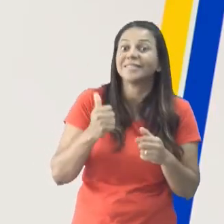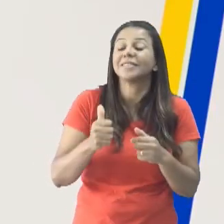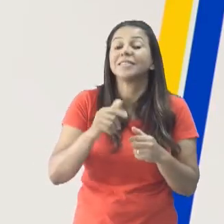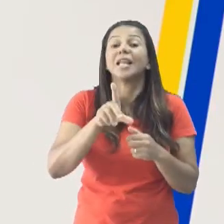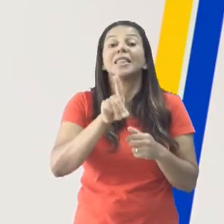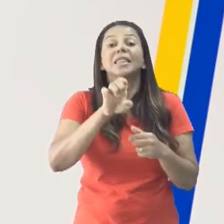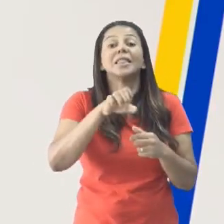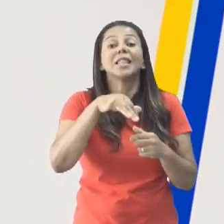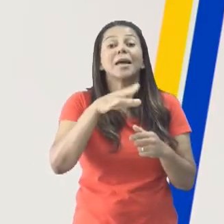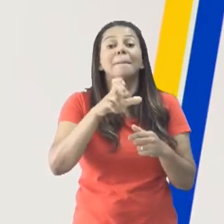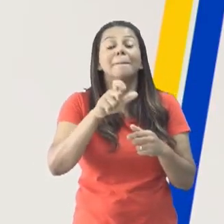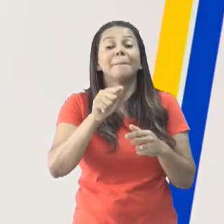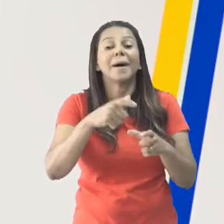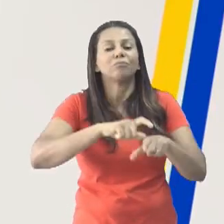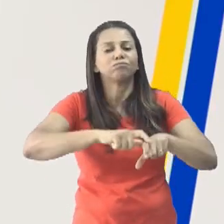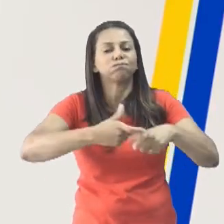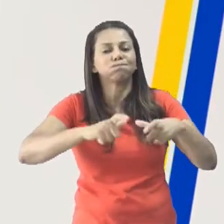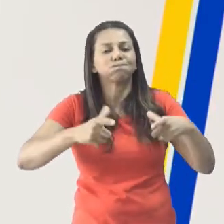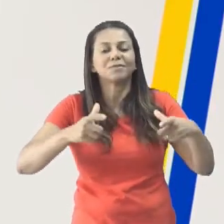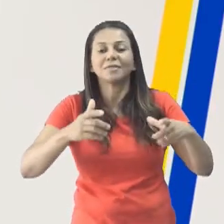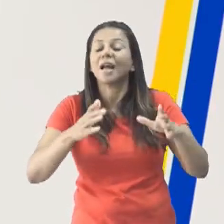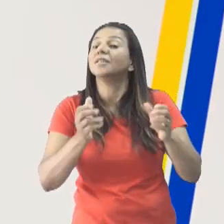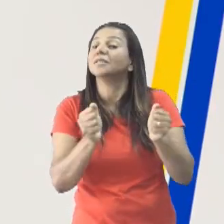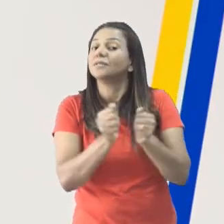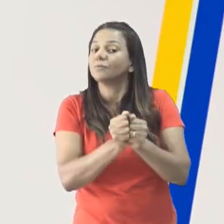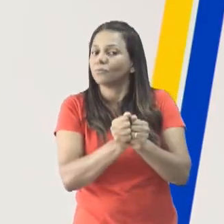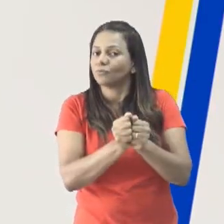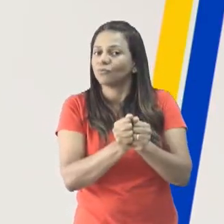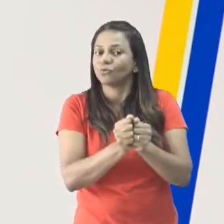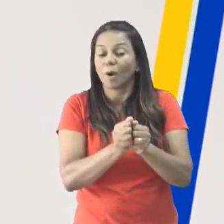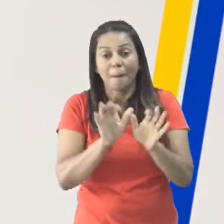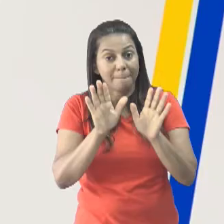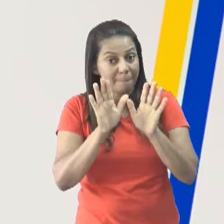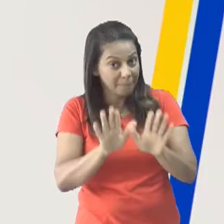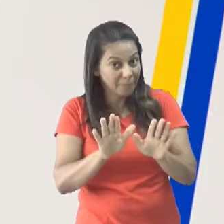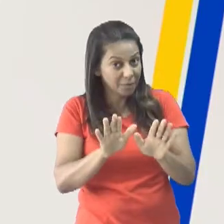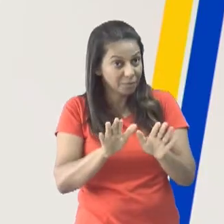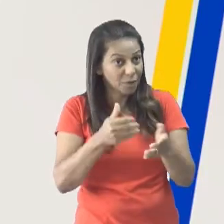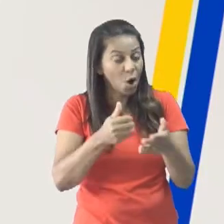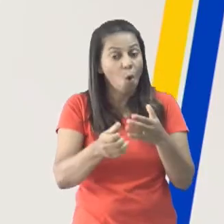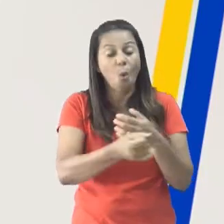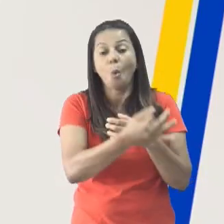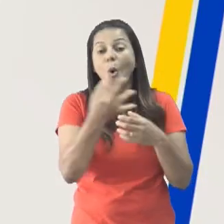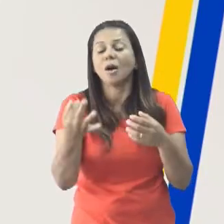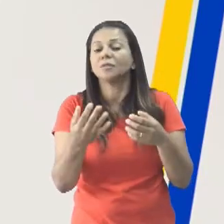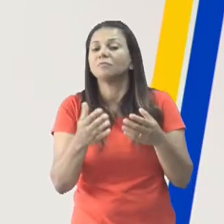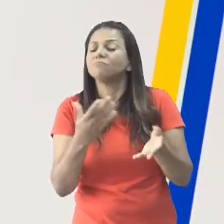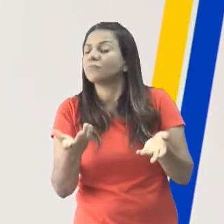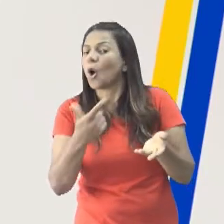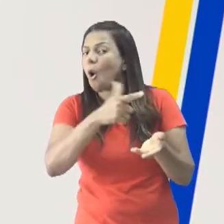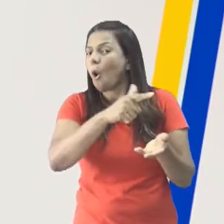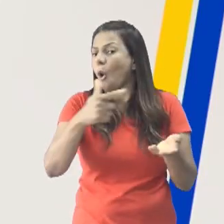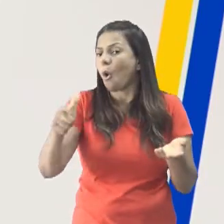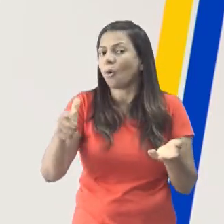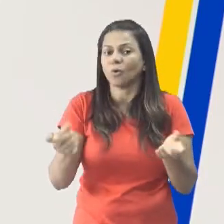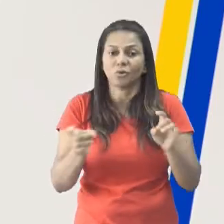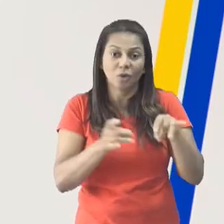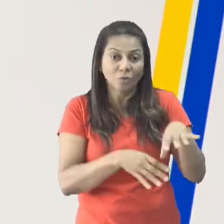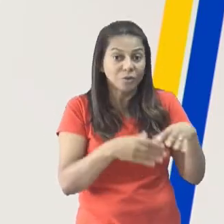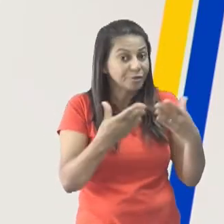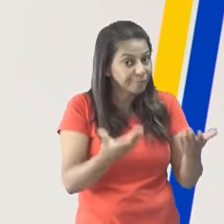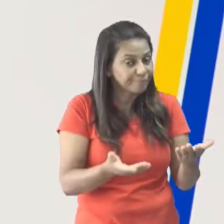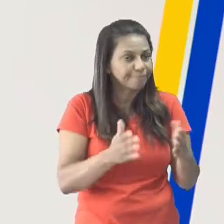intensificando, utiliza demais junto. E a quantidade indefinida, quando equivale aos outros, ao resto, ok?